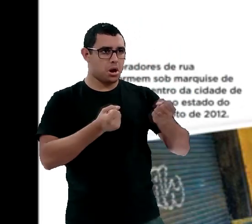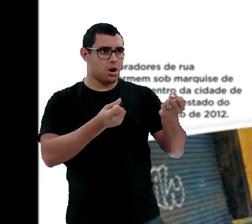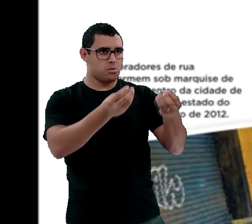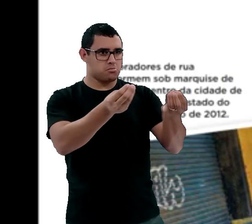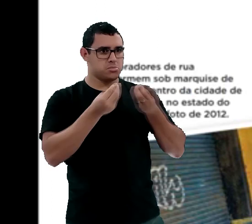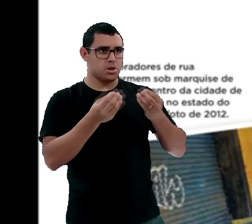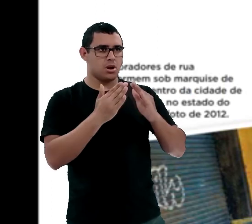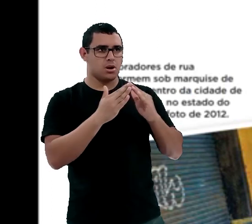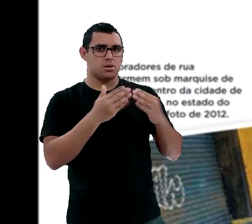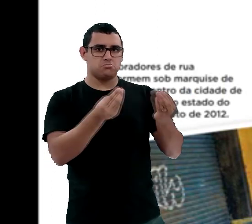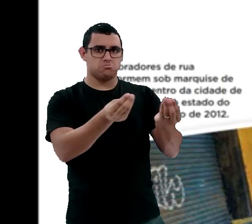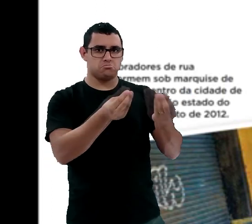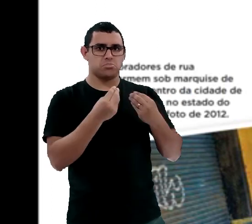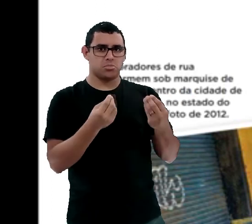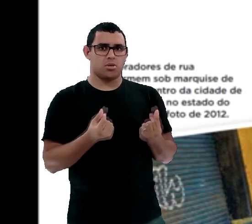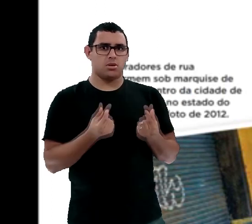pelo Estado,